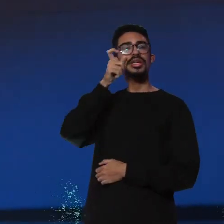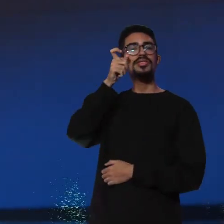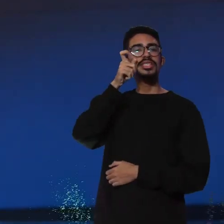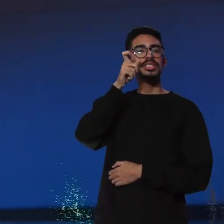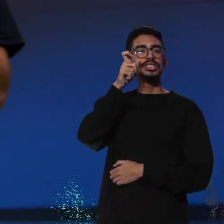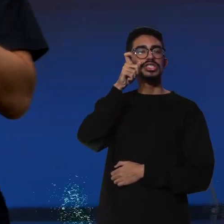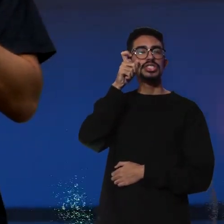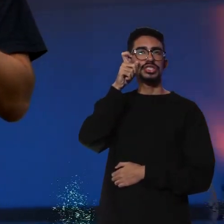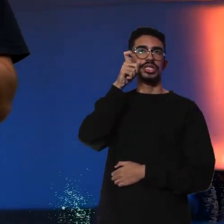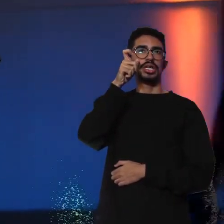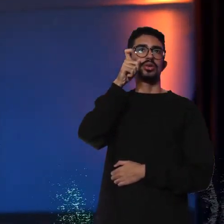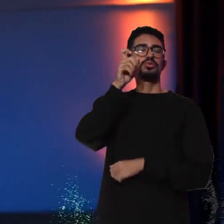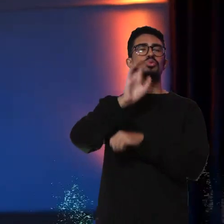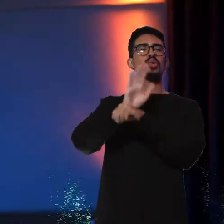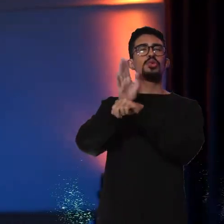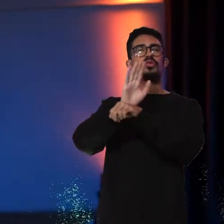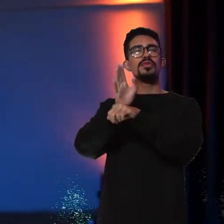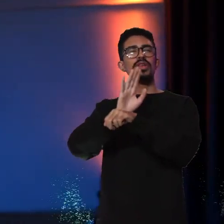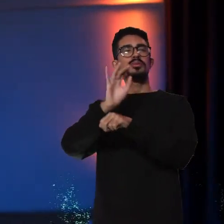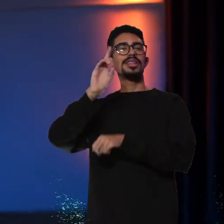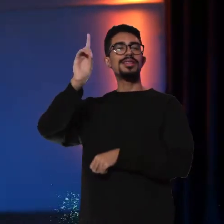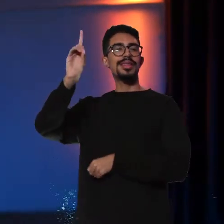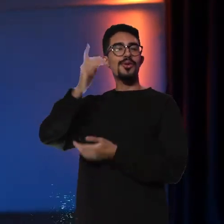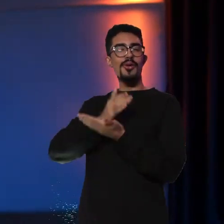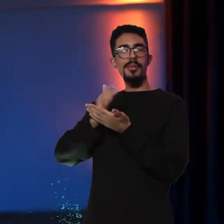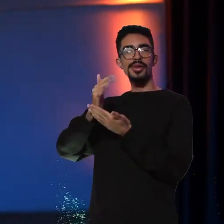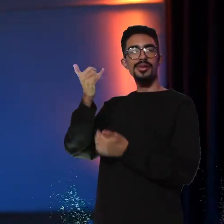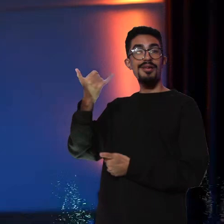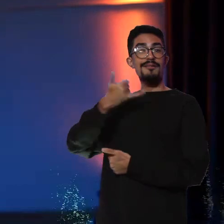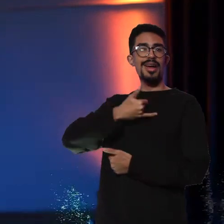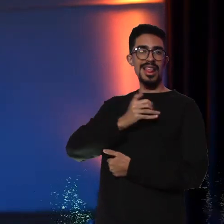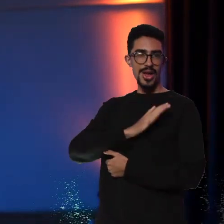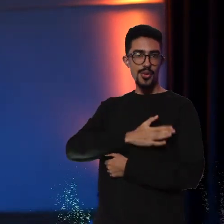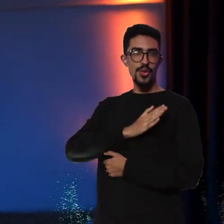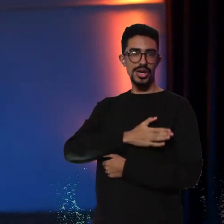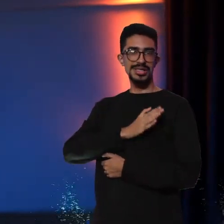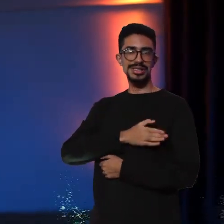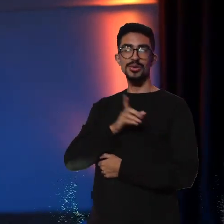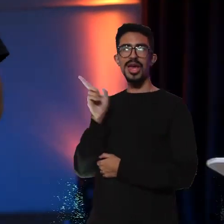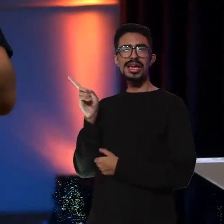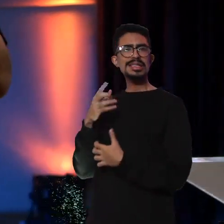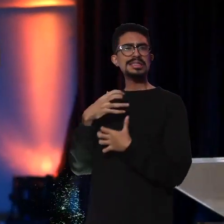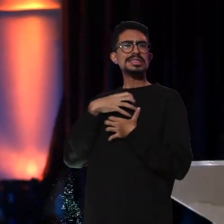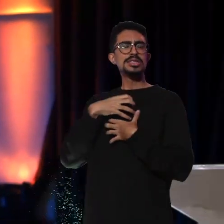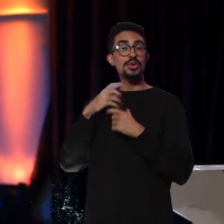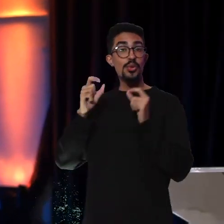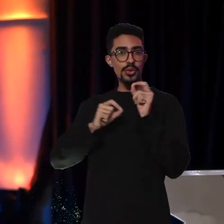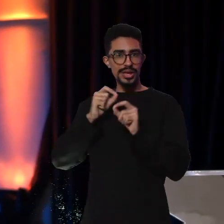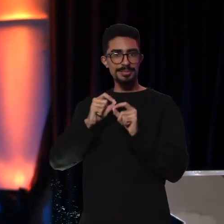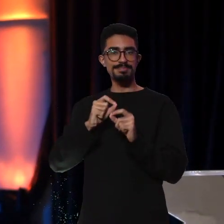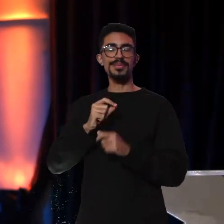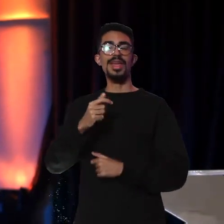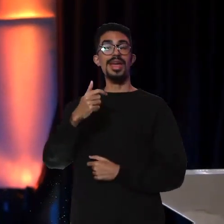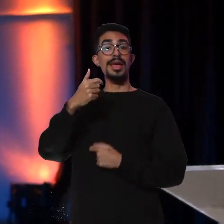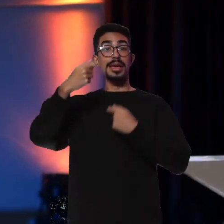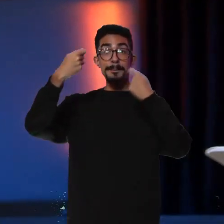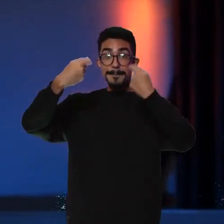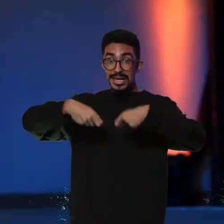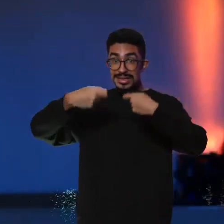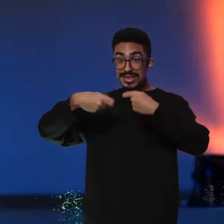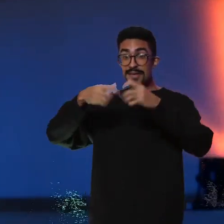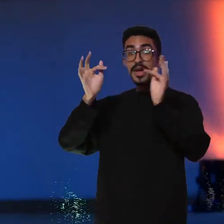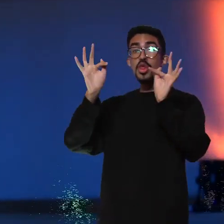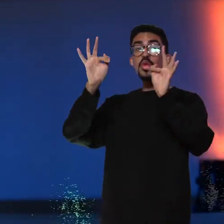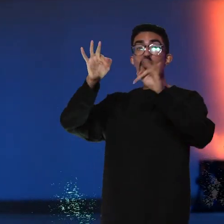algumas orientações ali do que Ele queria fazer. E eu senti muito forte no meu coração que ao final do filme eu deveria